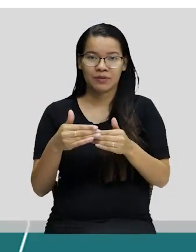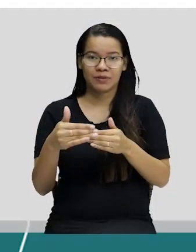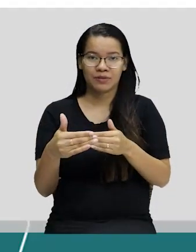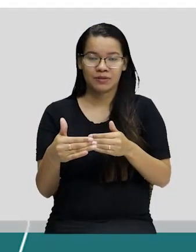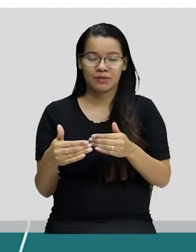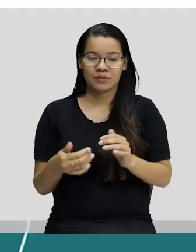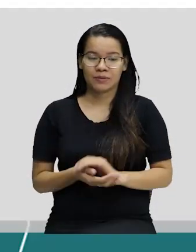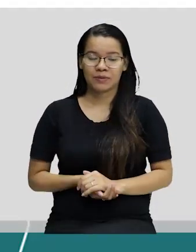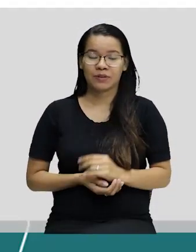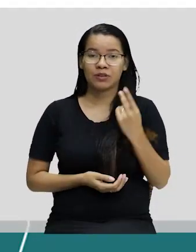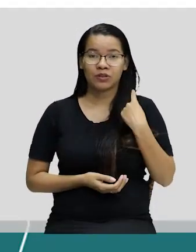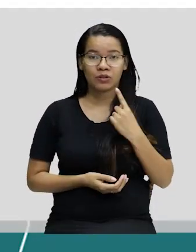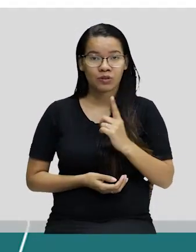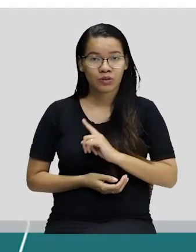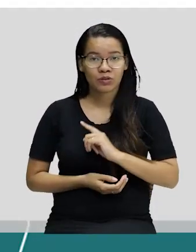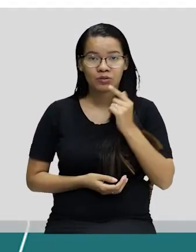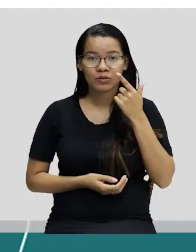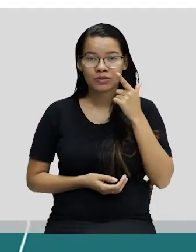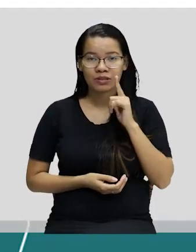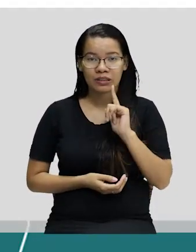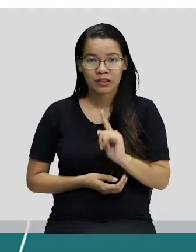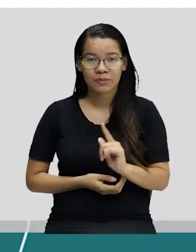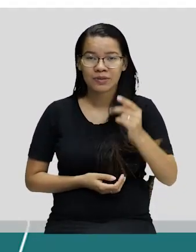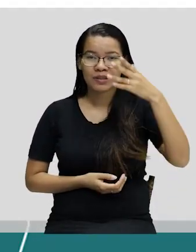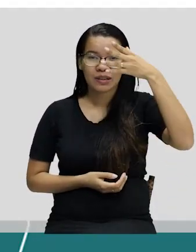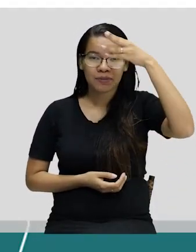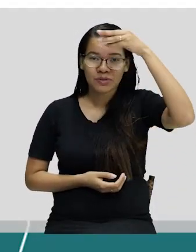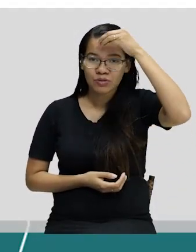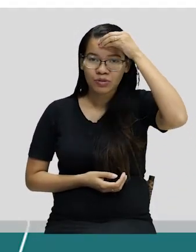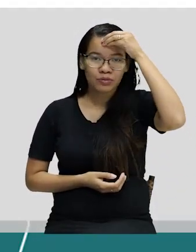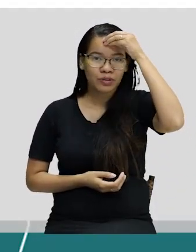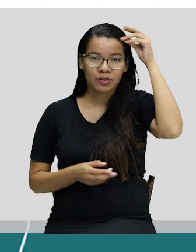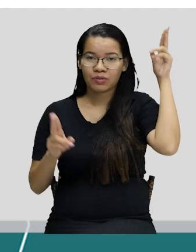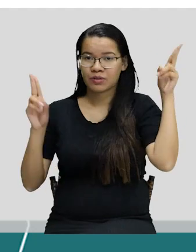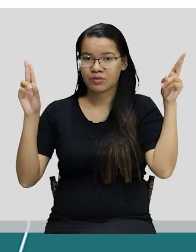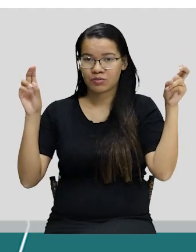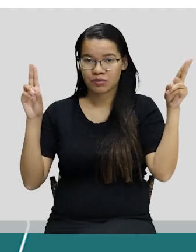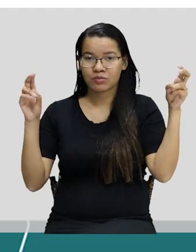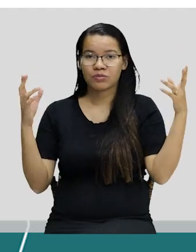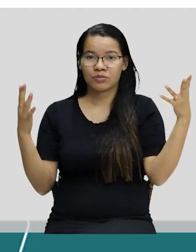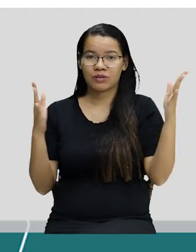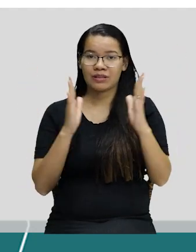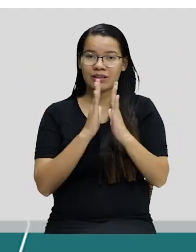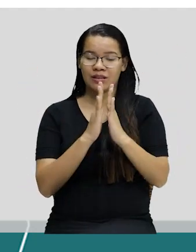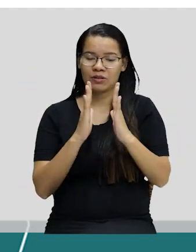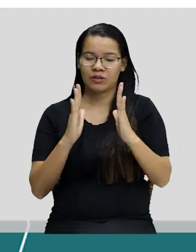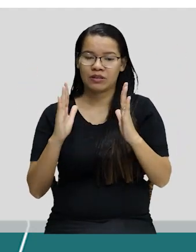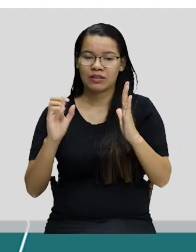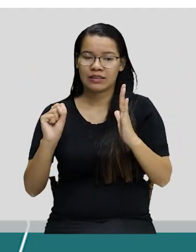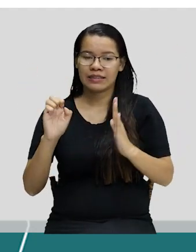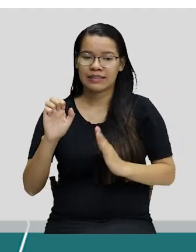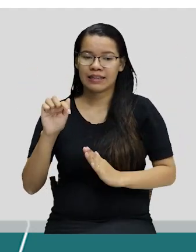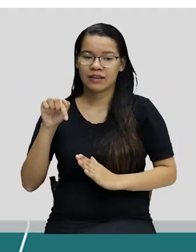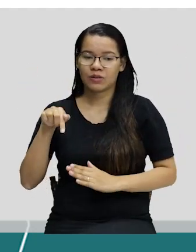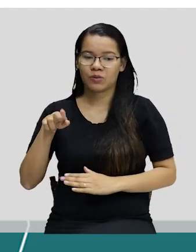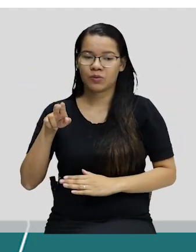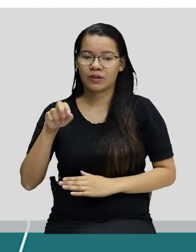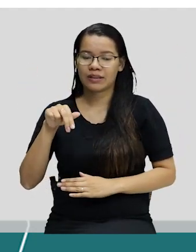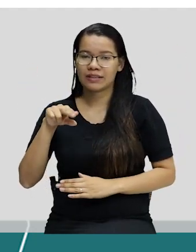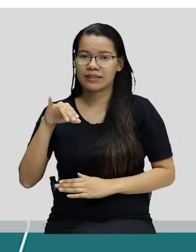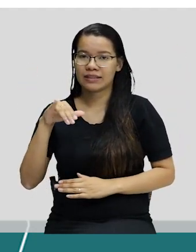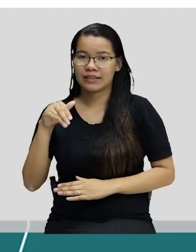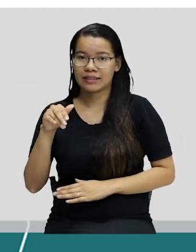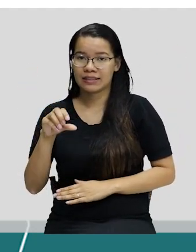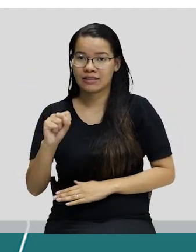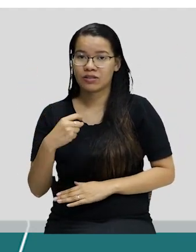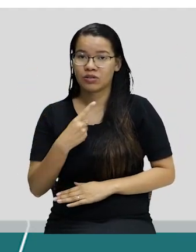que a gente consiga, compreender o assunto sequências, nós vamos seguir o nosso roteirinho aqui, que